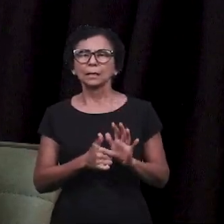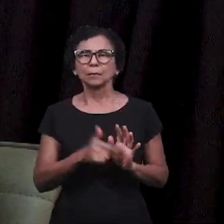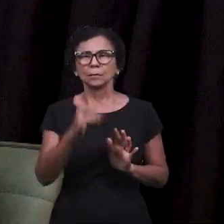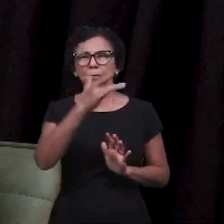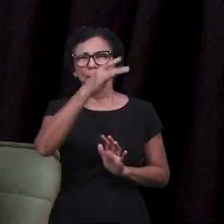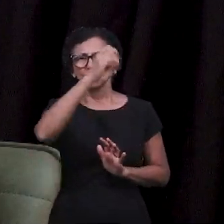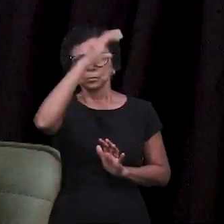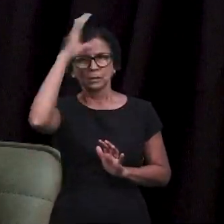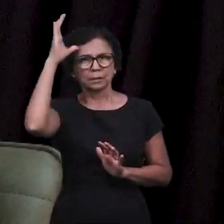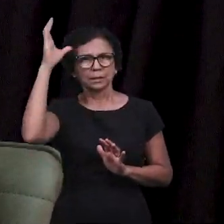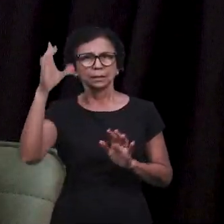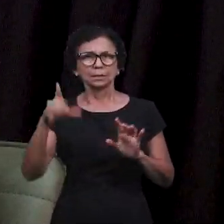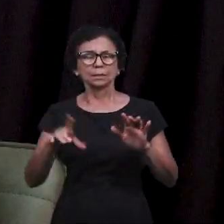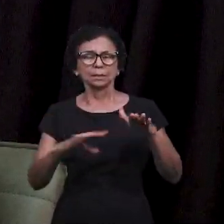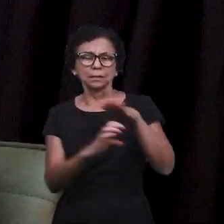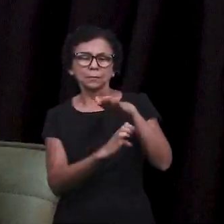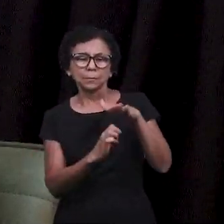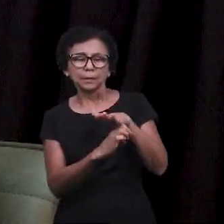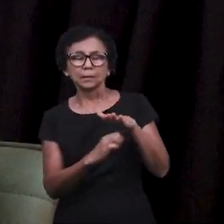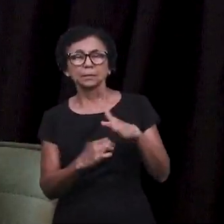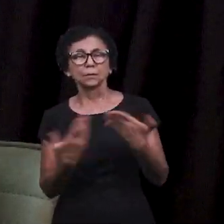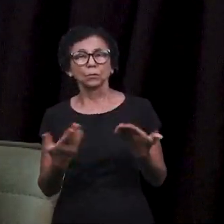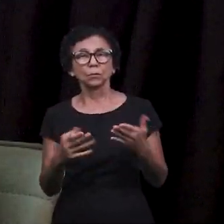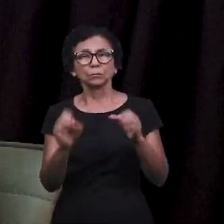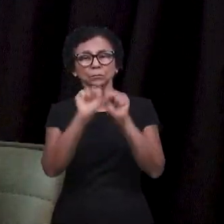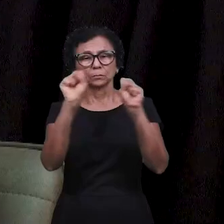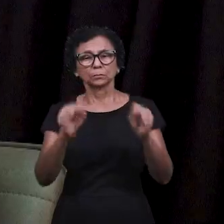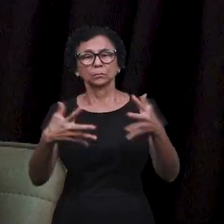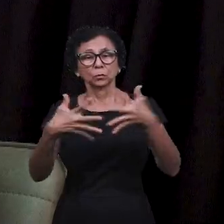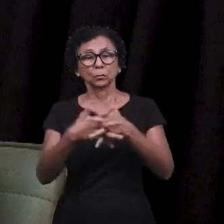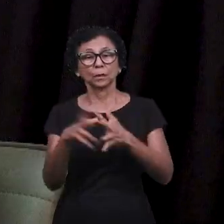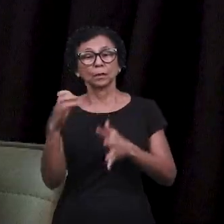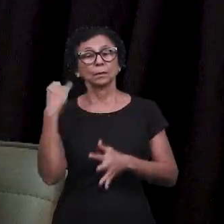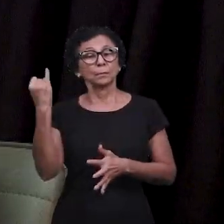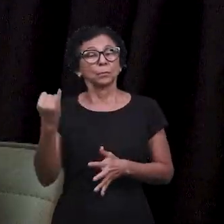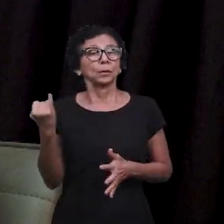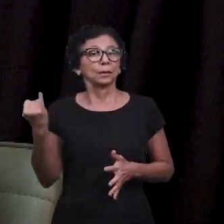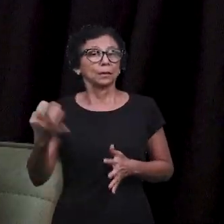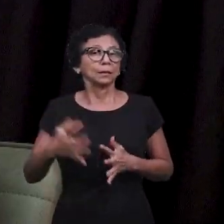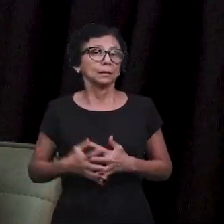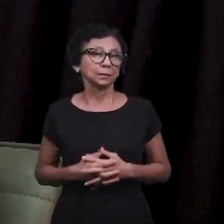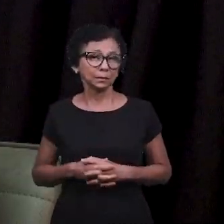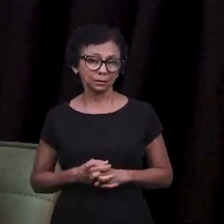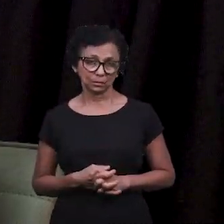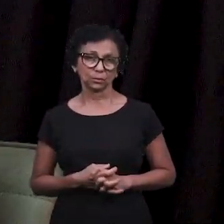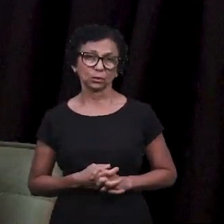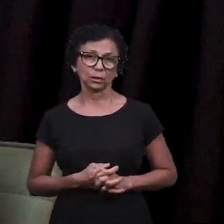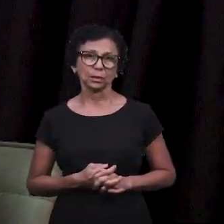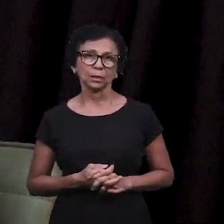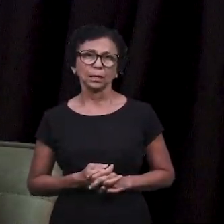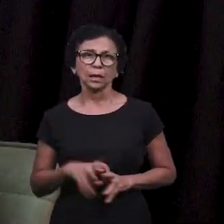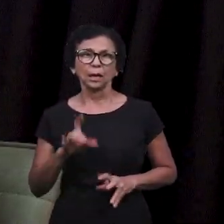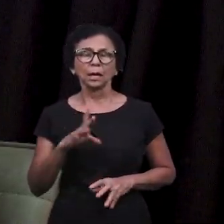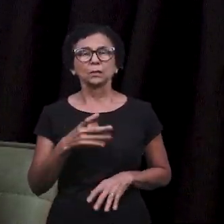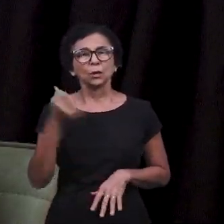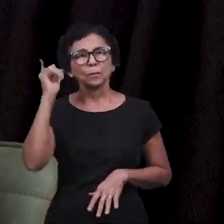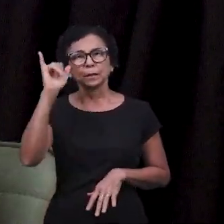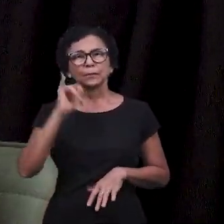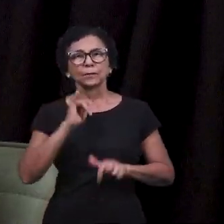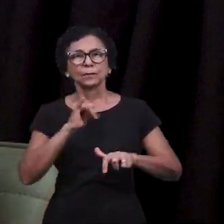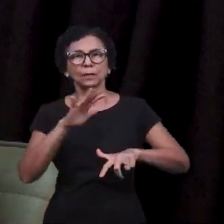desses programas. Não apenas para evitar uma sanção ou para funcionar como uma atenuante, como prevê a lei anticorrupção, caso uma empresa venha a ser